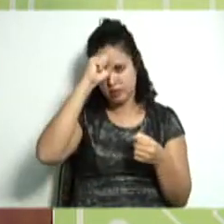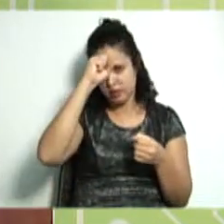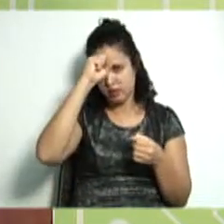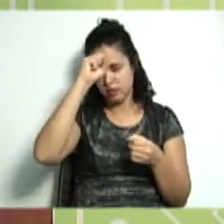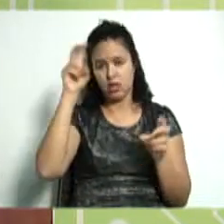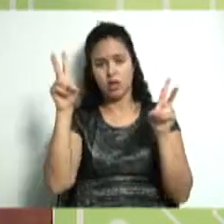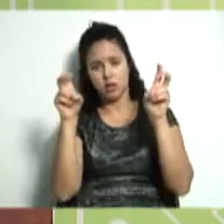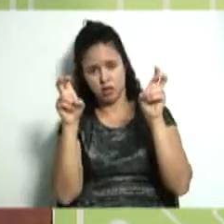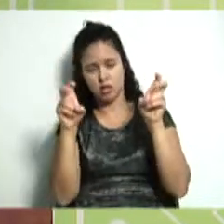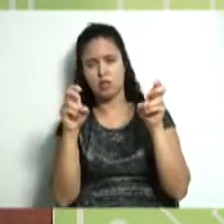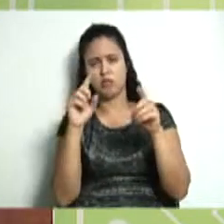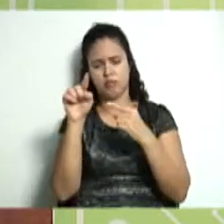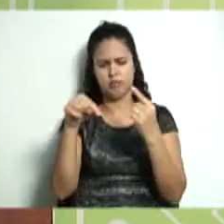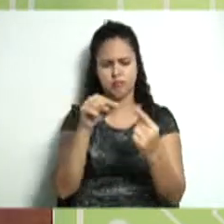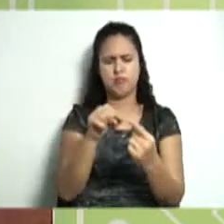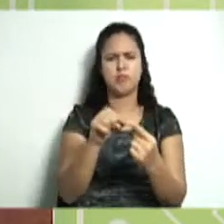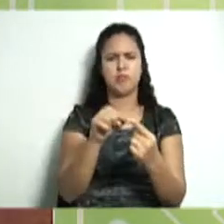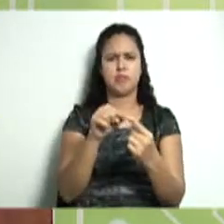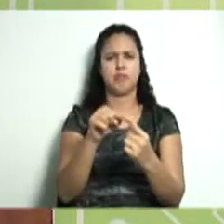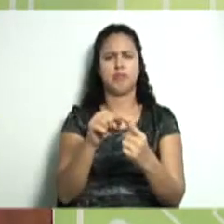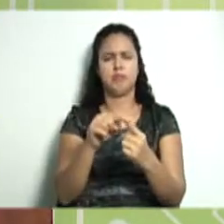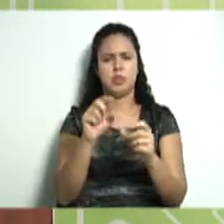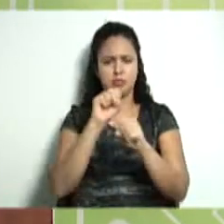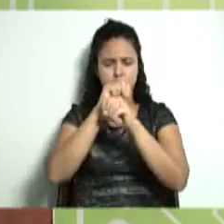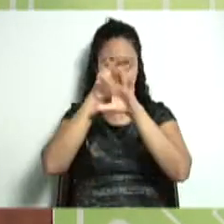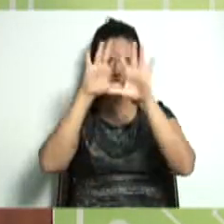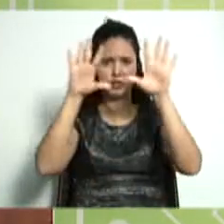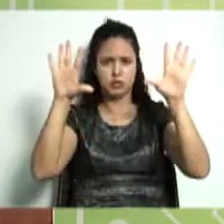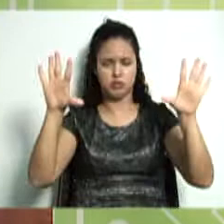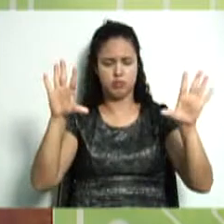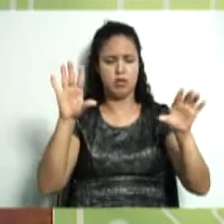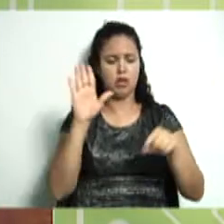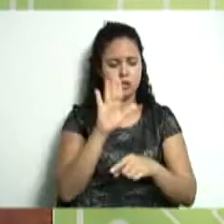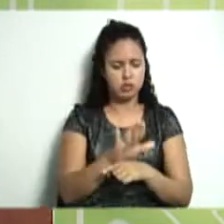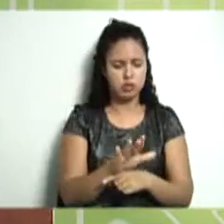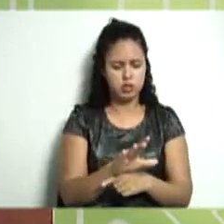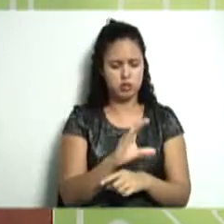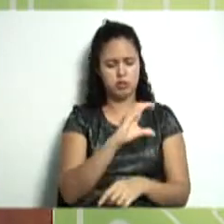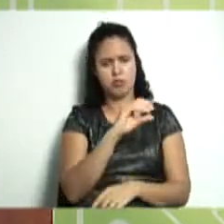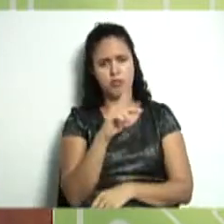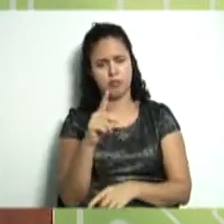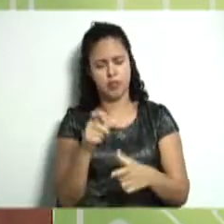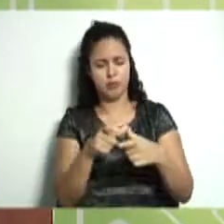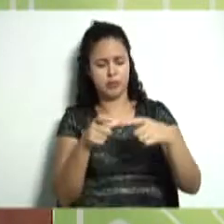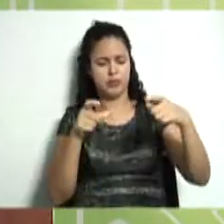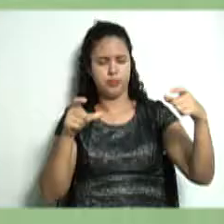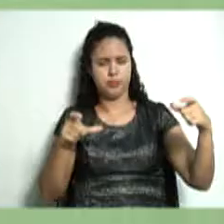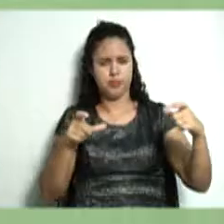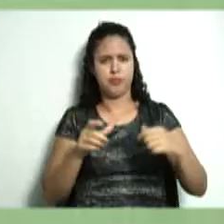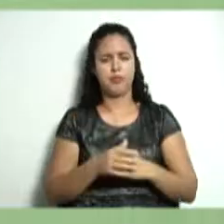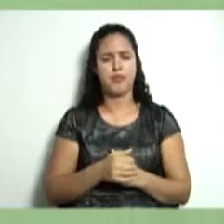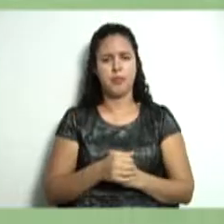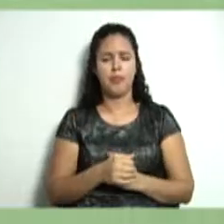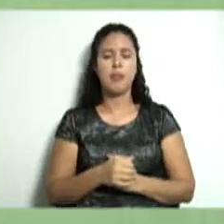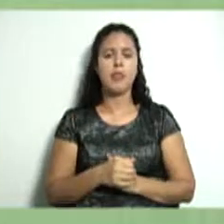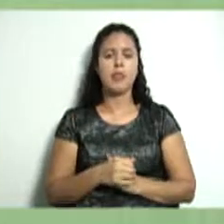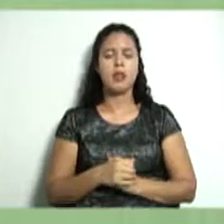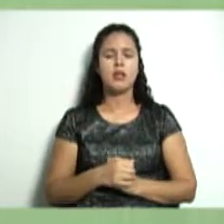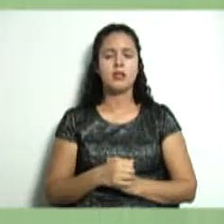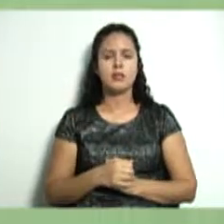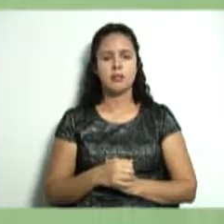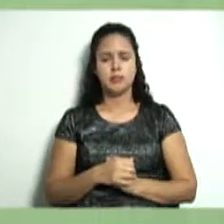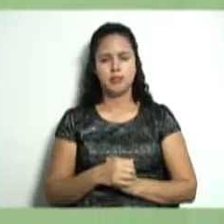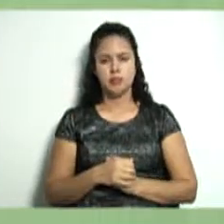específicos para amadurecer e fortalecer a cooperativa. O quarto direito